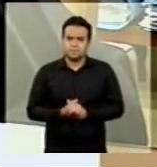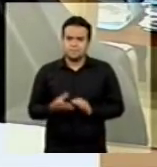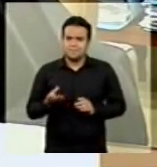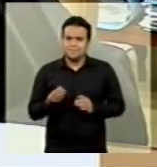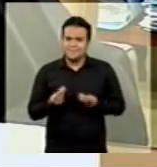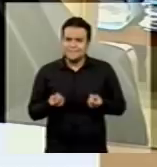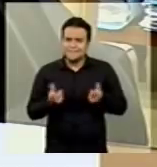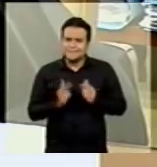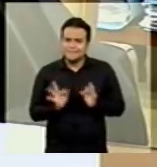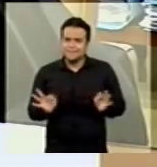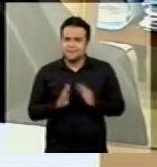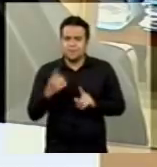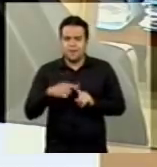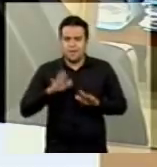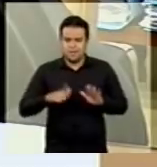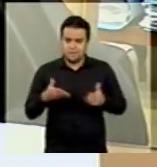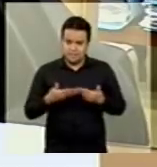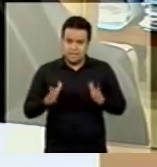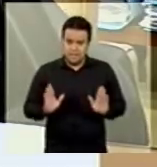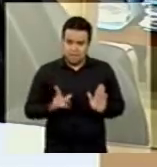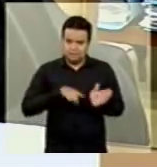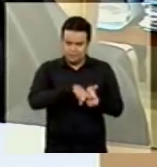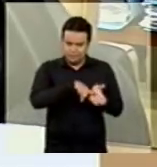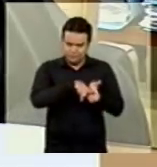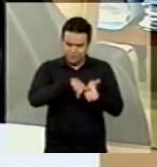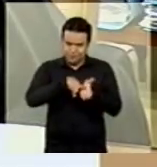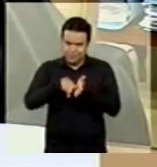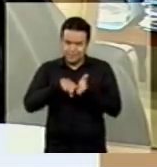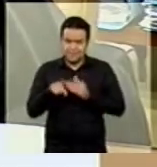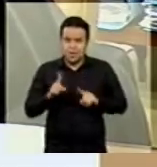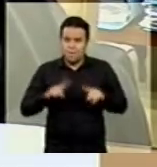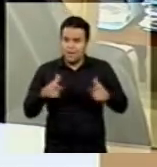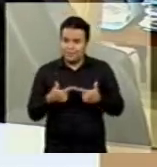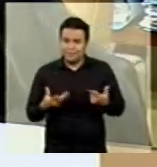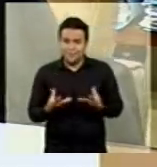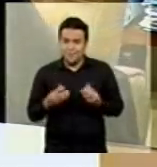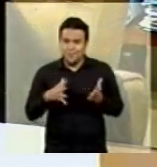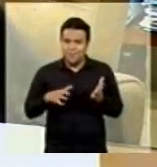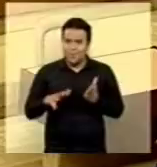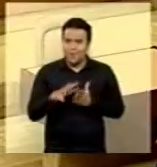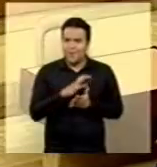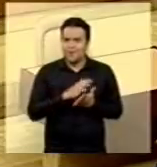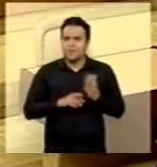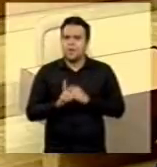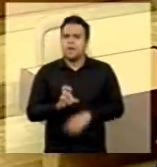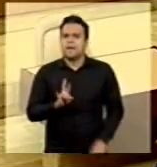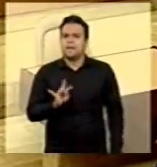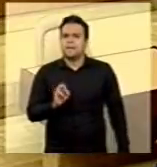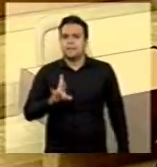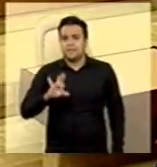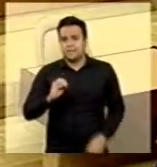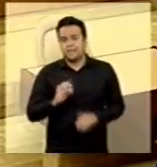Abre-se, muitas vezes, investigação sem lá muito critério. Mas depois não se tem uma